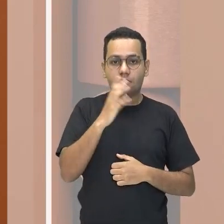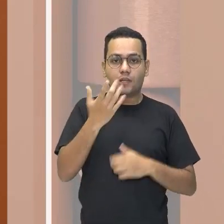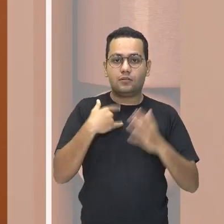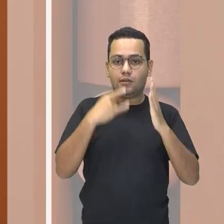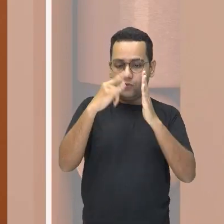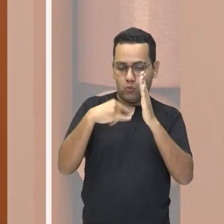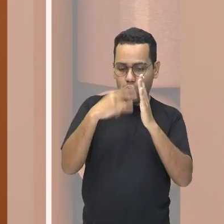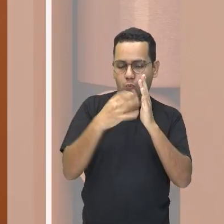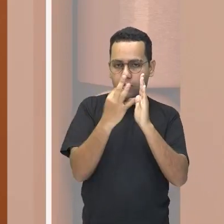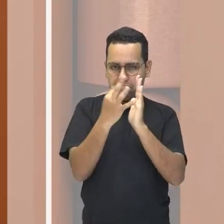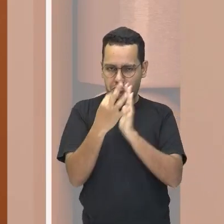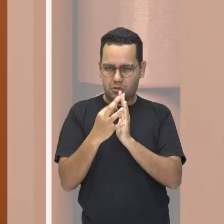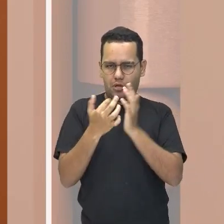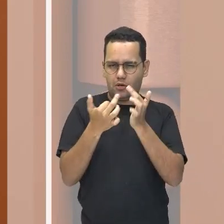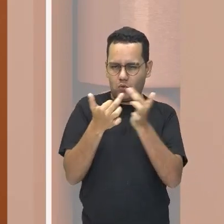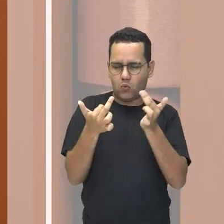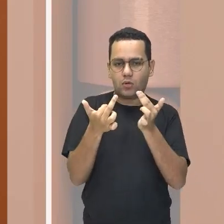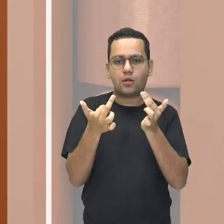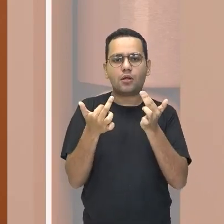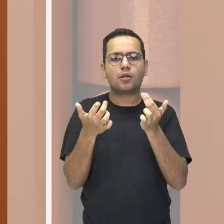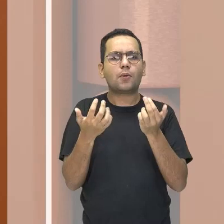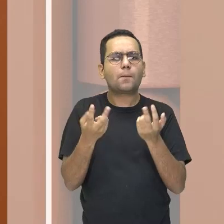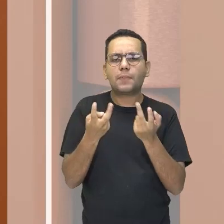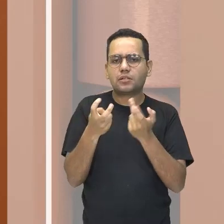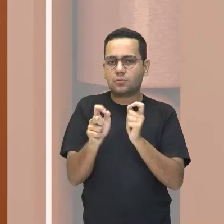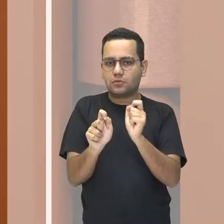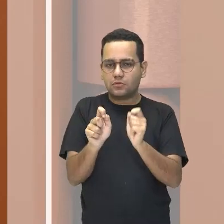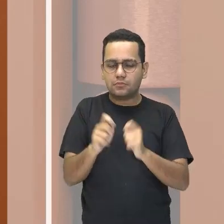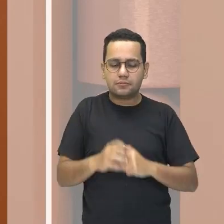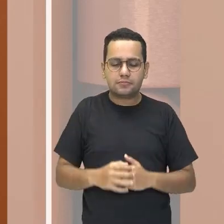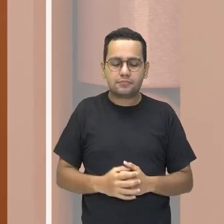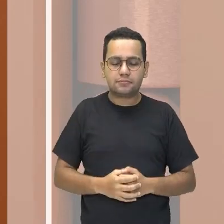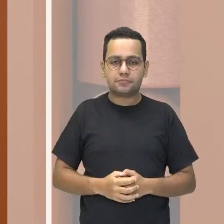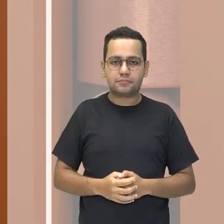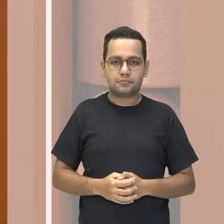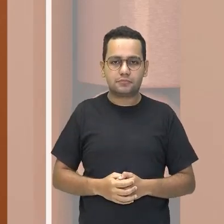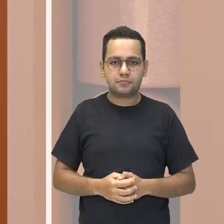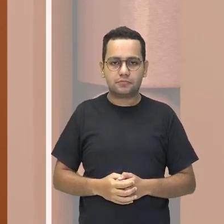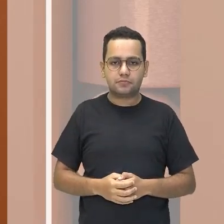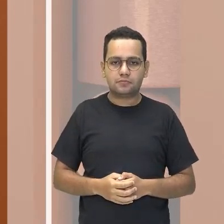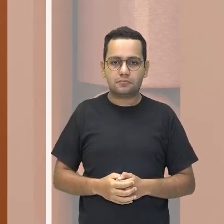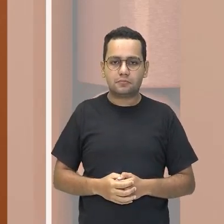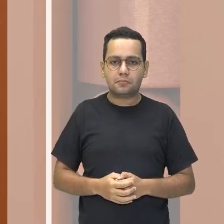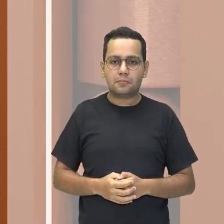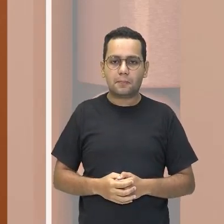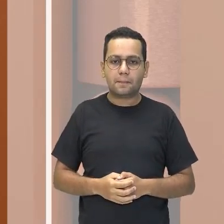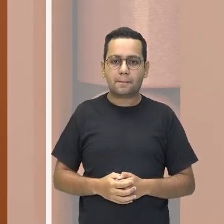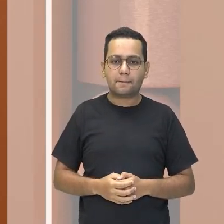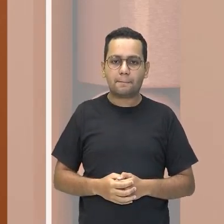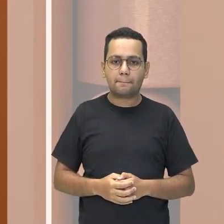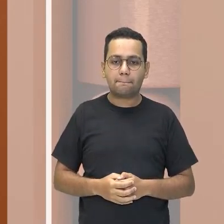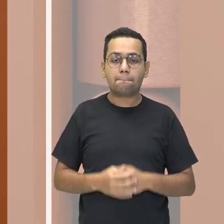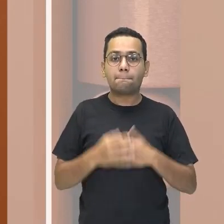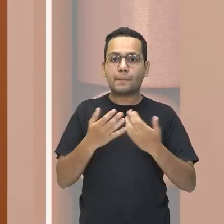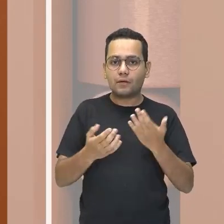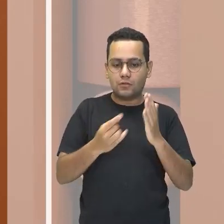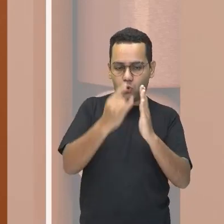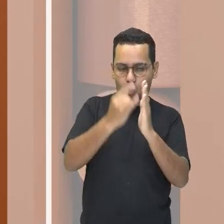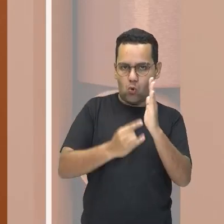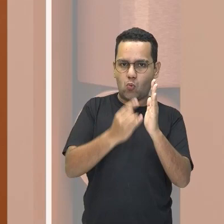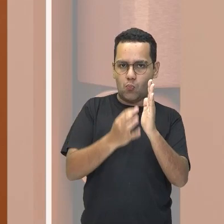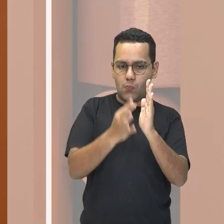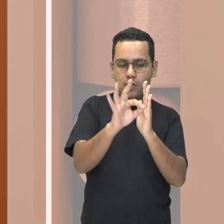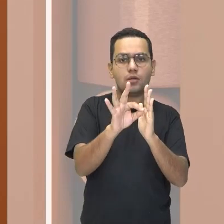agressão, a gente vai começar então a ver o que esse pacto viria, ou melhor, o que a quebra desse pacto